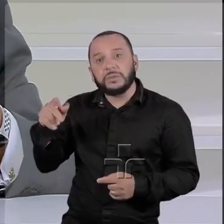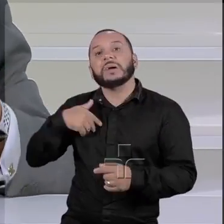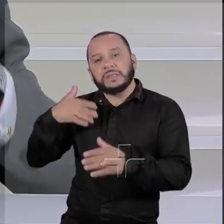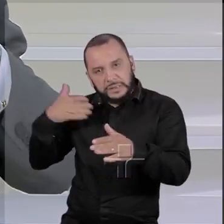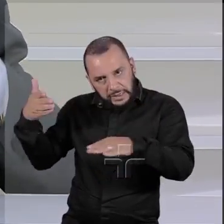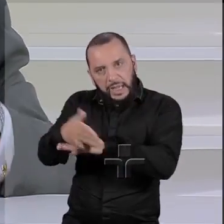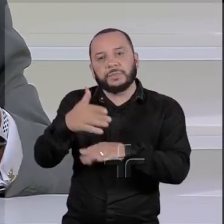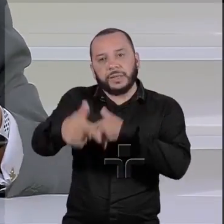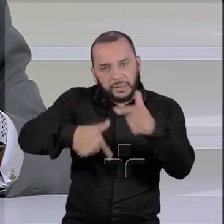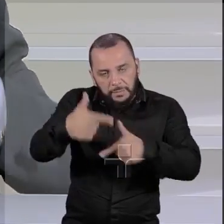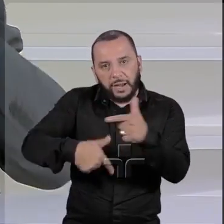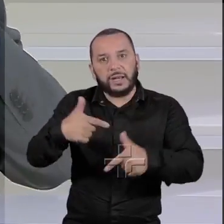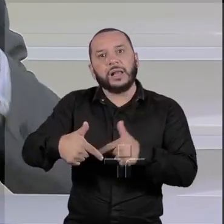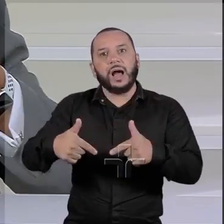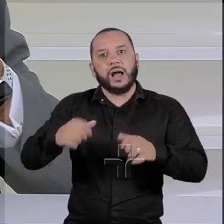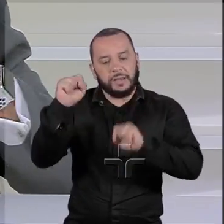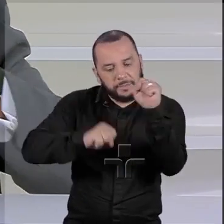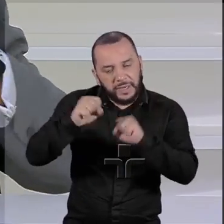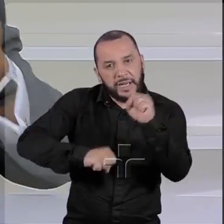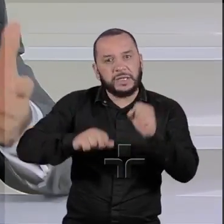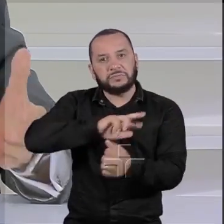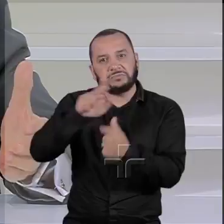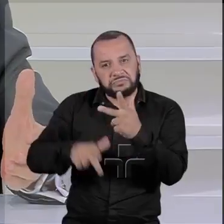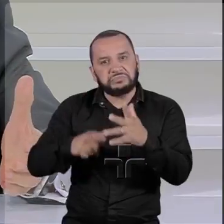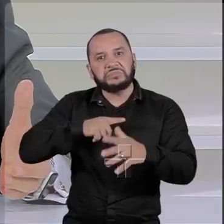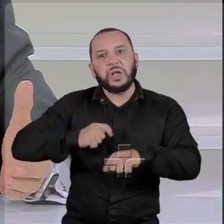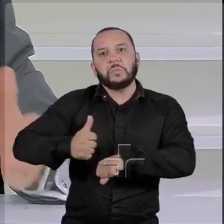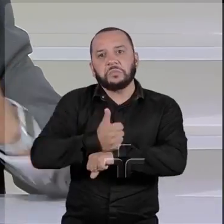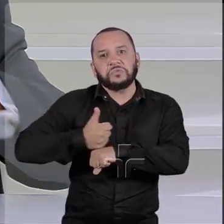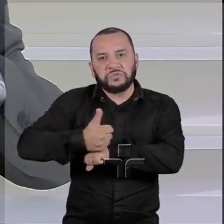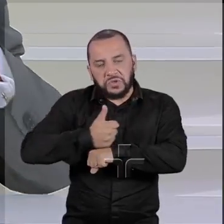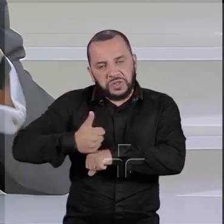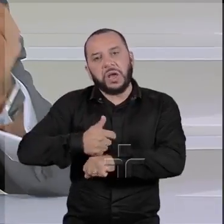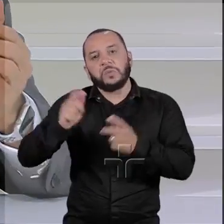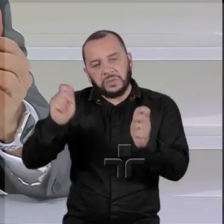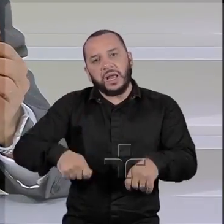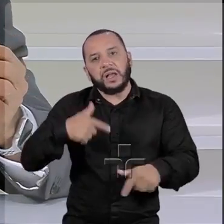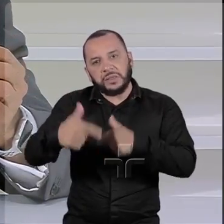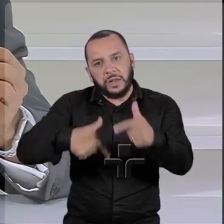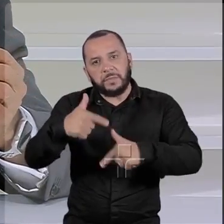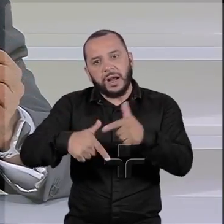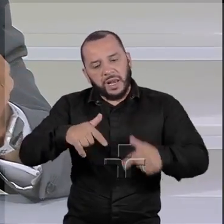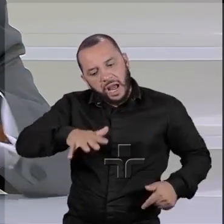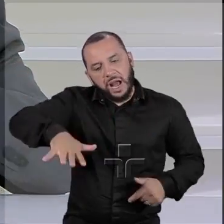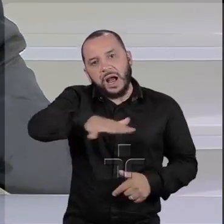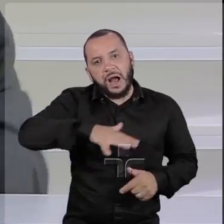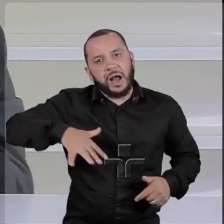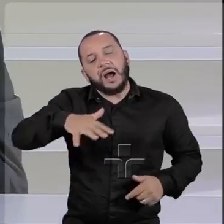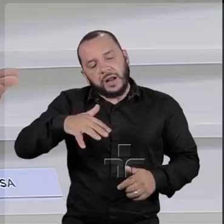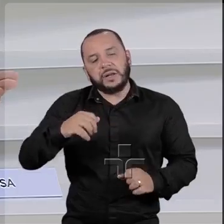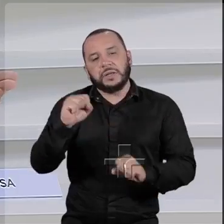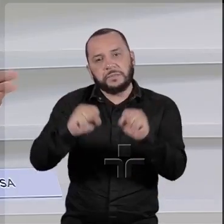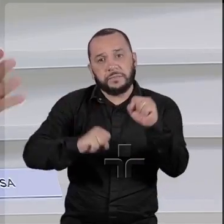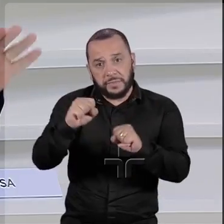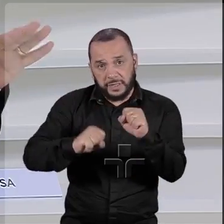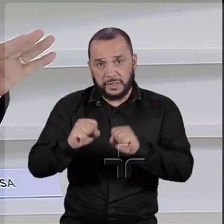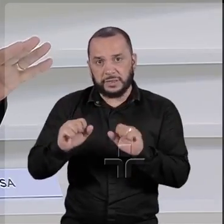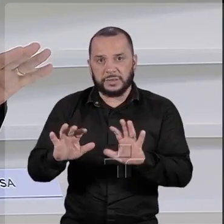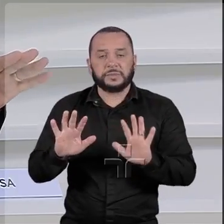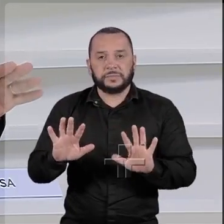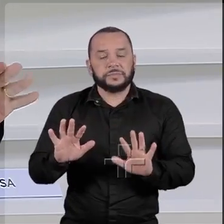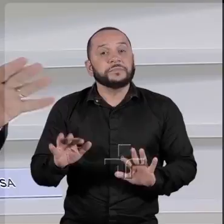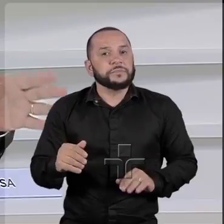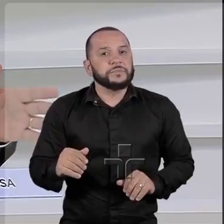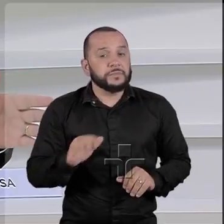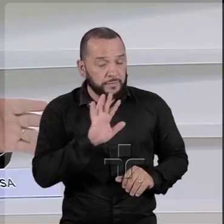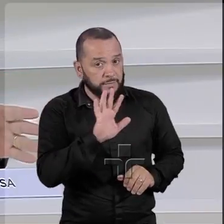bem formadas, bem disciplinadas, não é? Qualificadas para funções mais sofisticadas. Só que ele leva